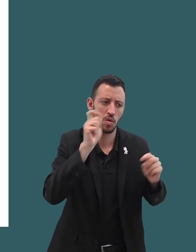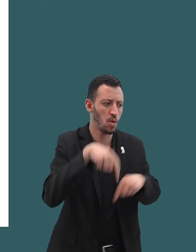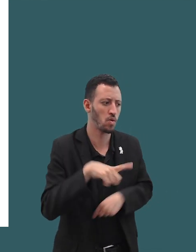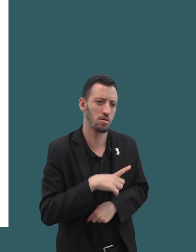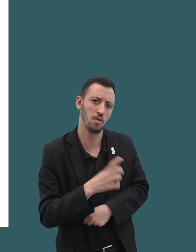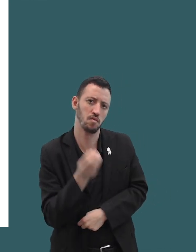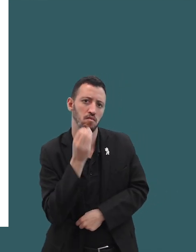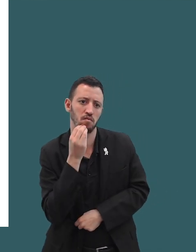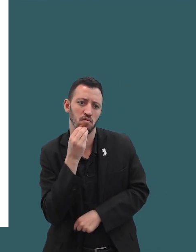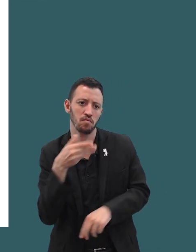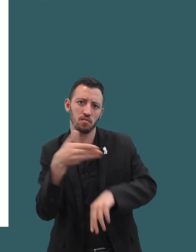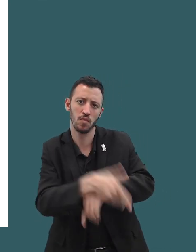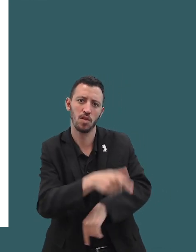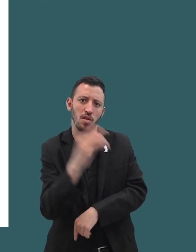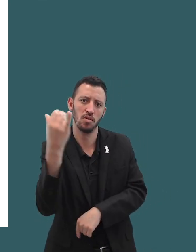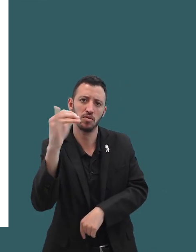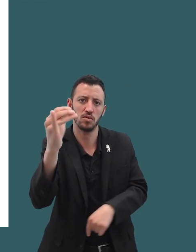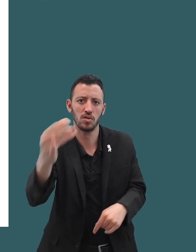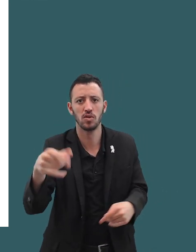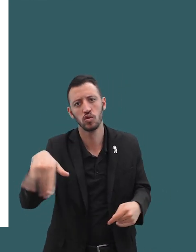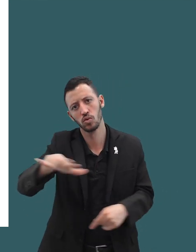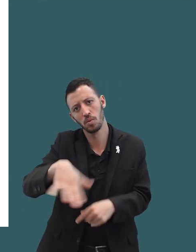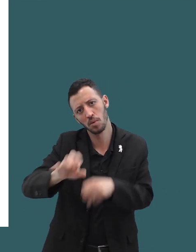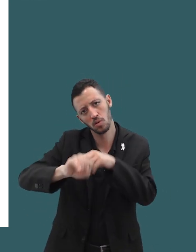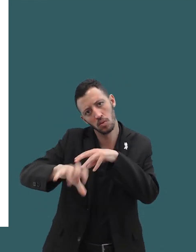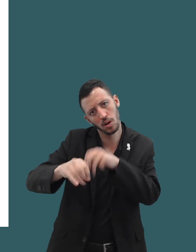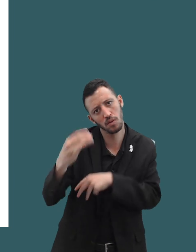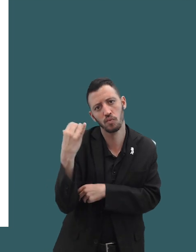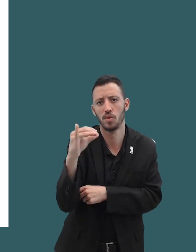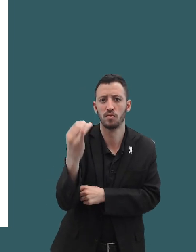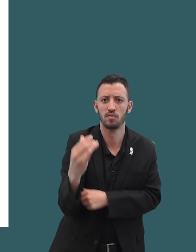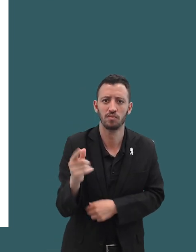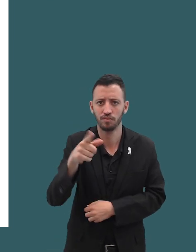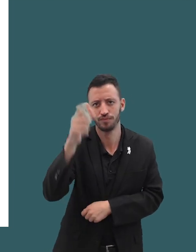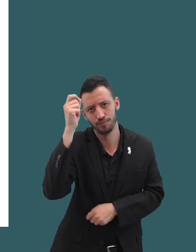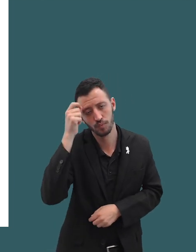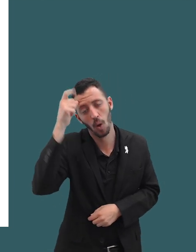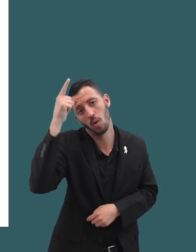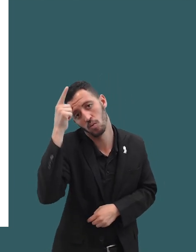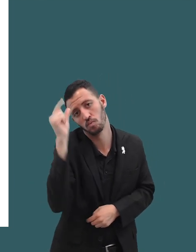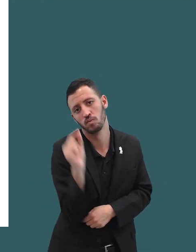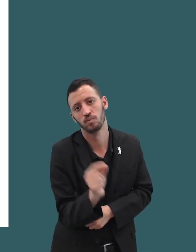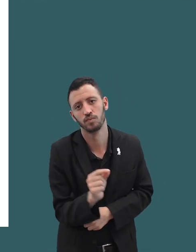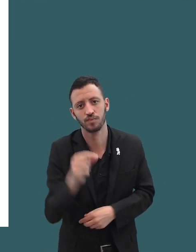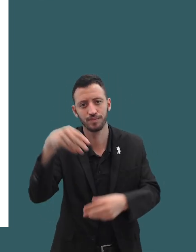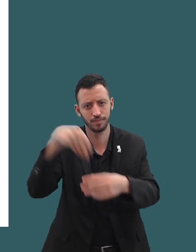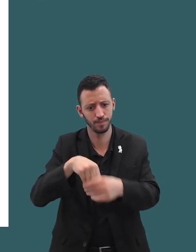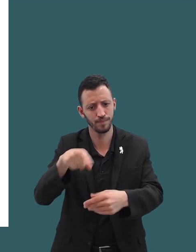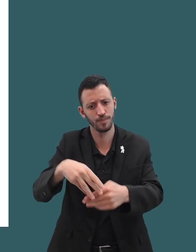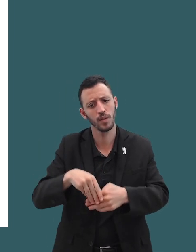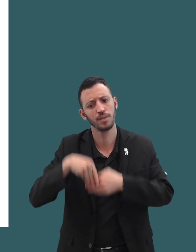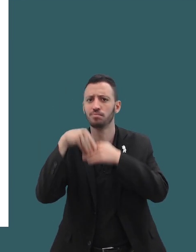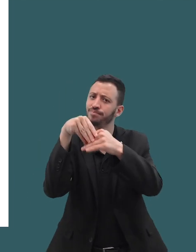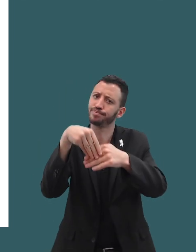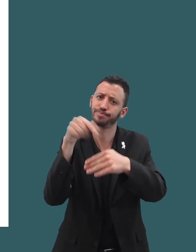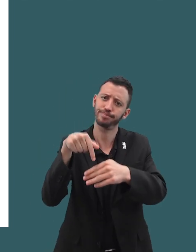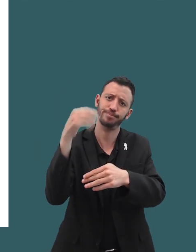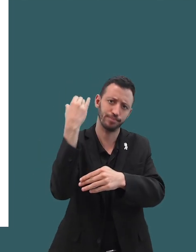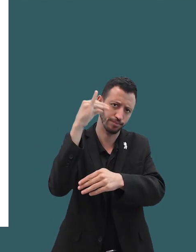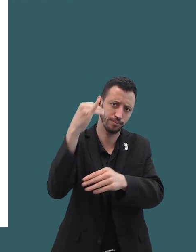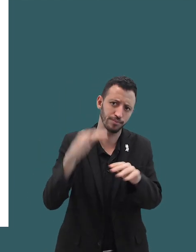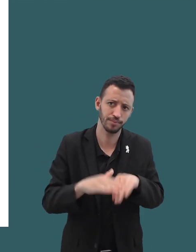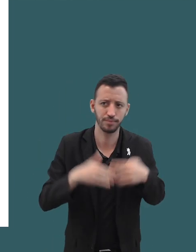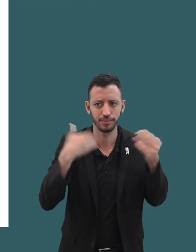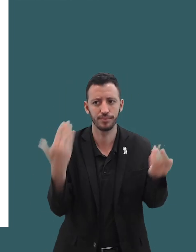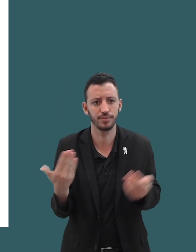janelinha da ciência ou de educação científica, que, na verdade, o conhecimento está na frente de tudo, né?